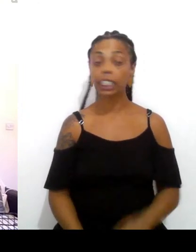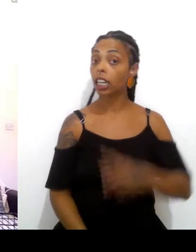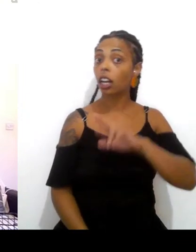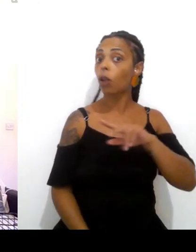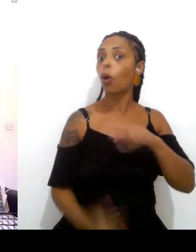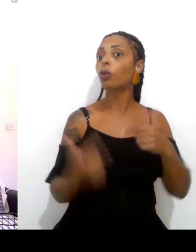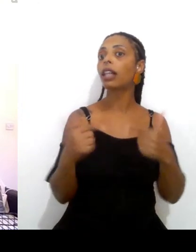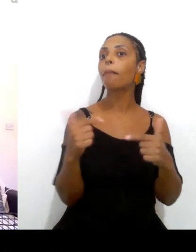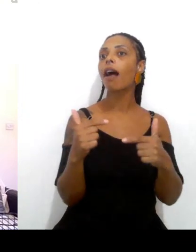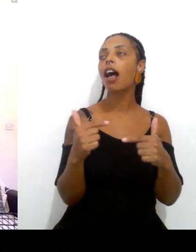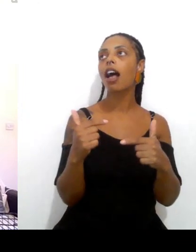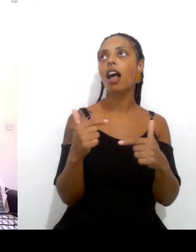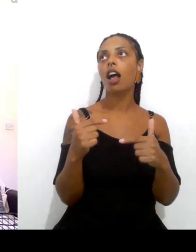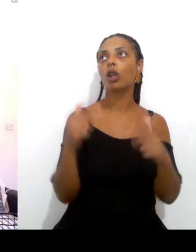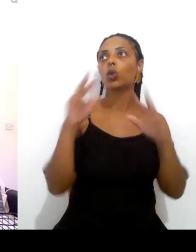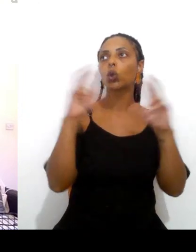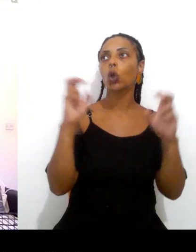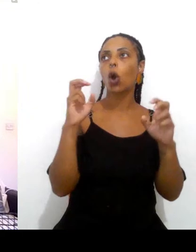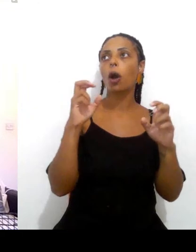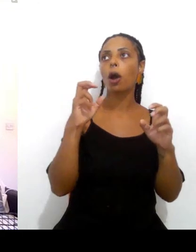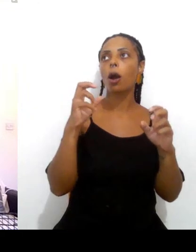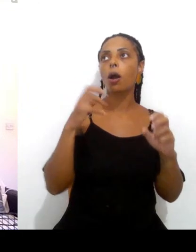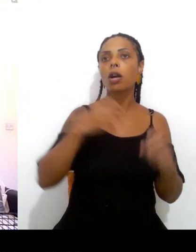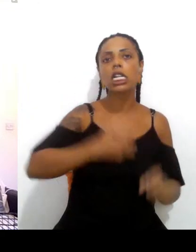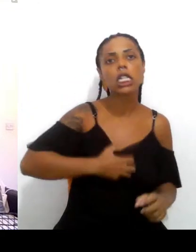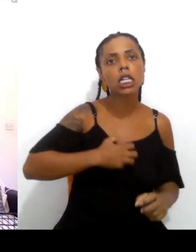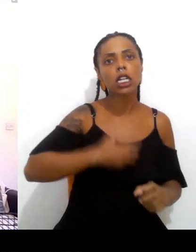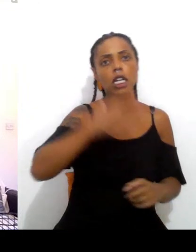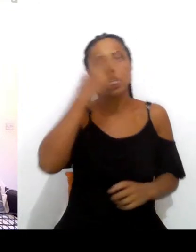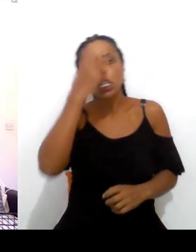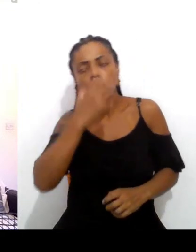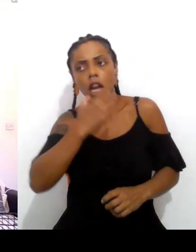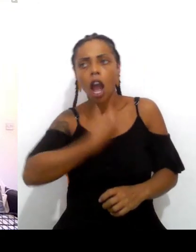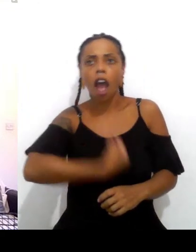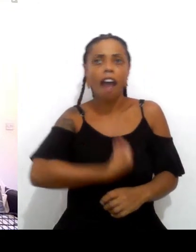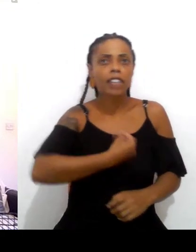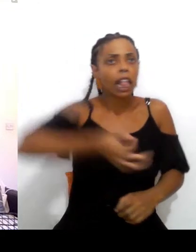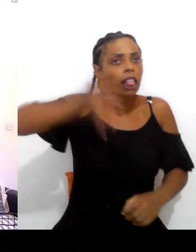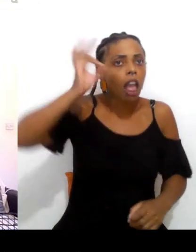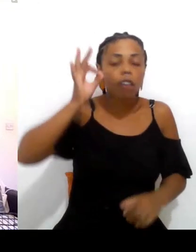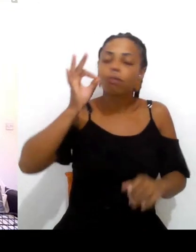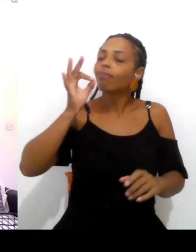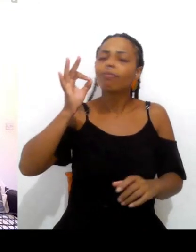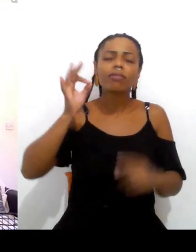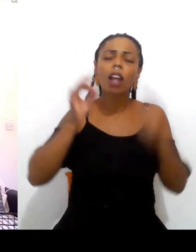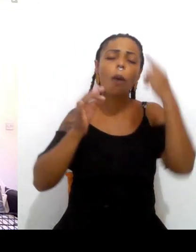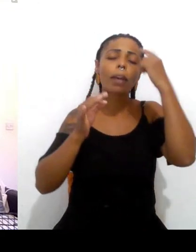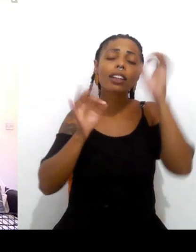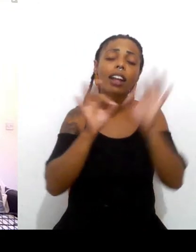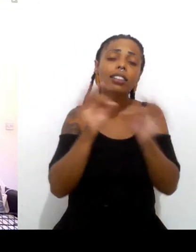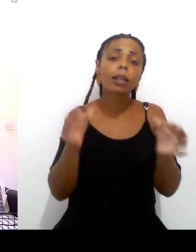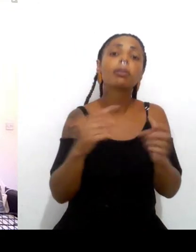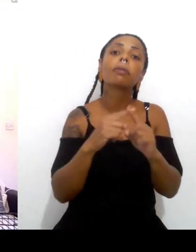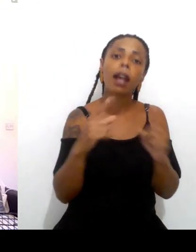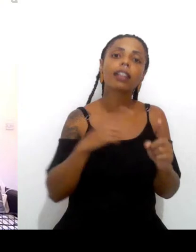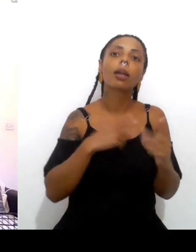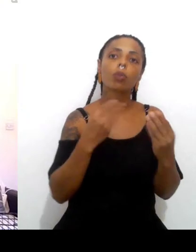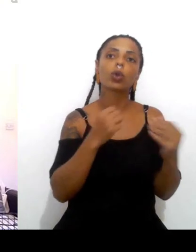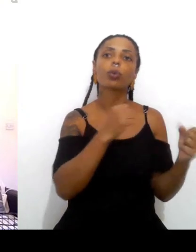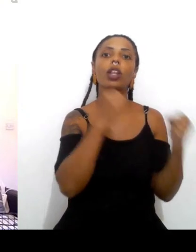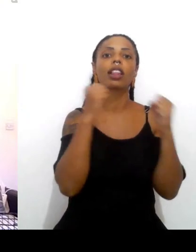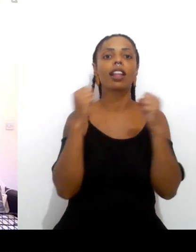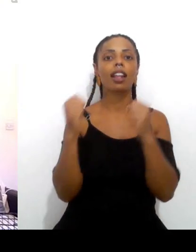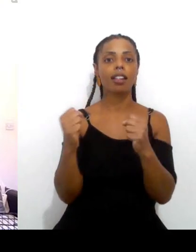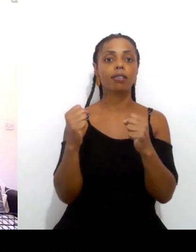respeito da brutalidade do horror da vida é uma ideia simples mas muito potente de que por detrás da